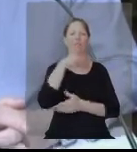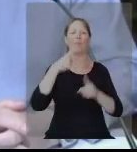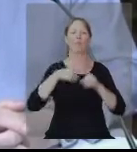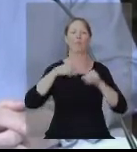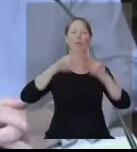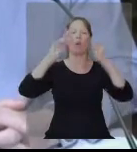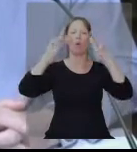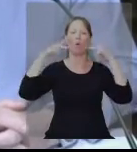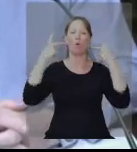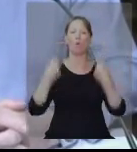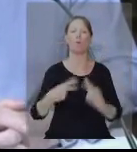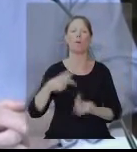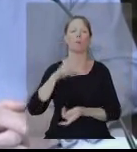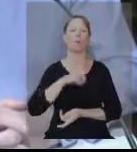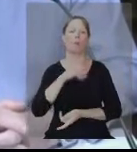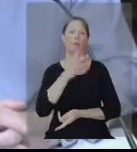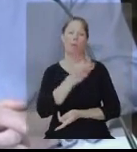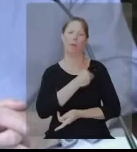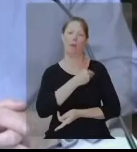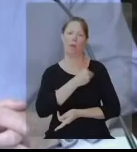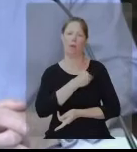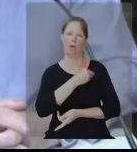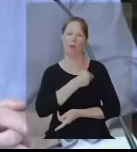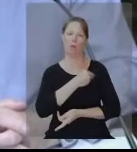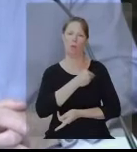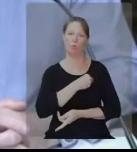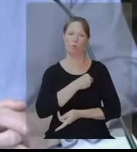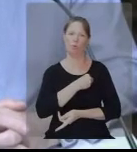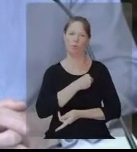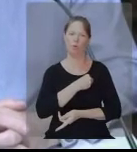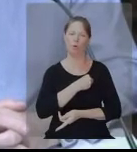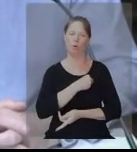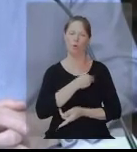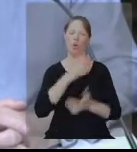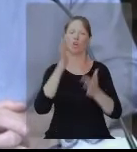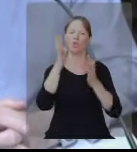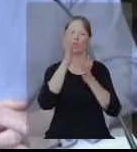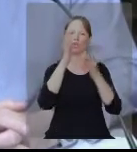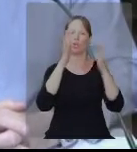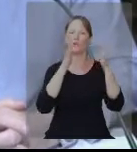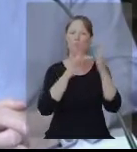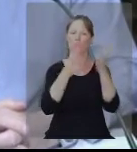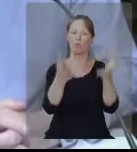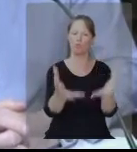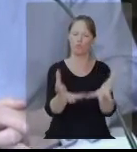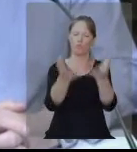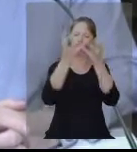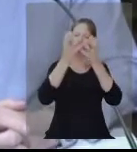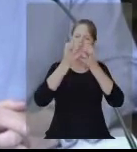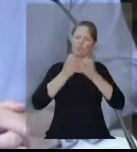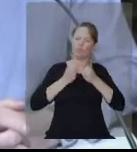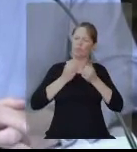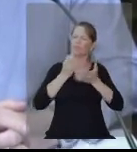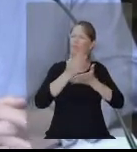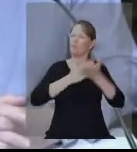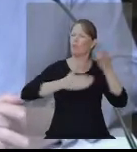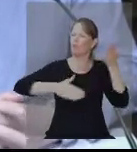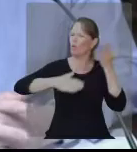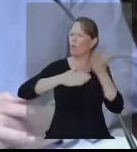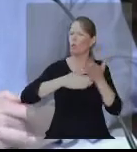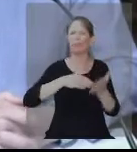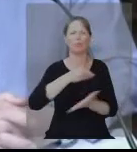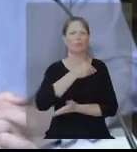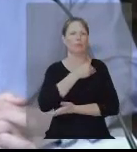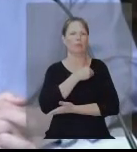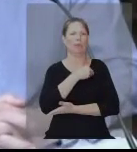ser Deus nos tirar. E foi Jesus Cristo que então tomou sobre si toda essa miséria humana, todo